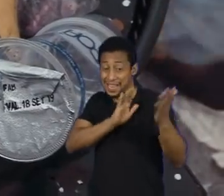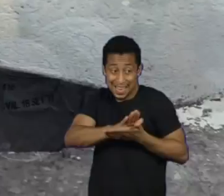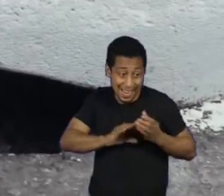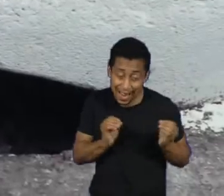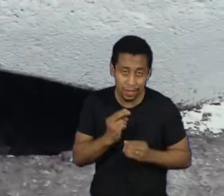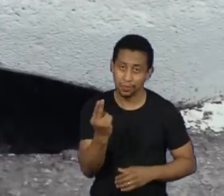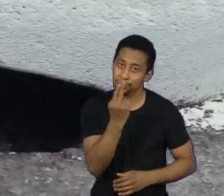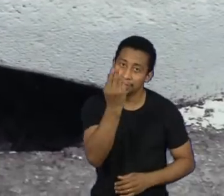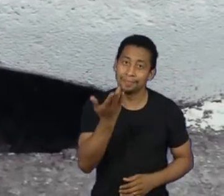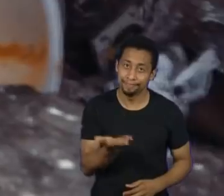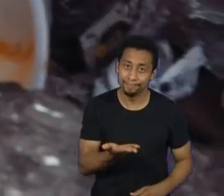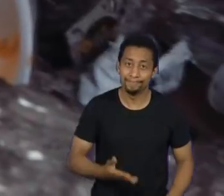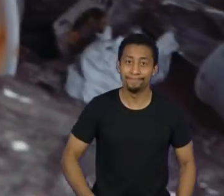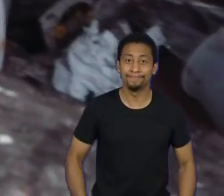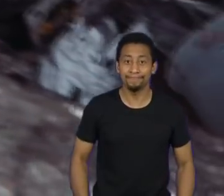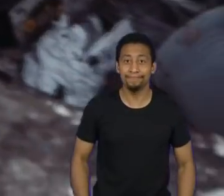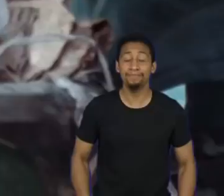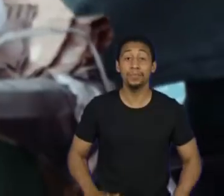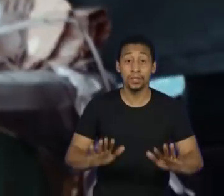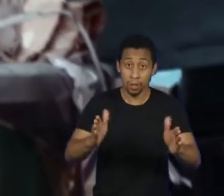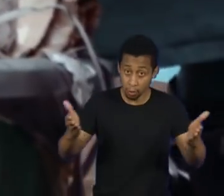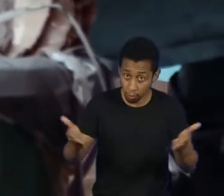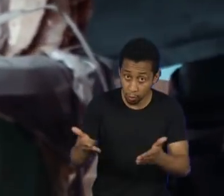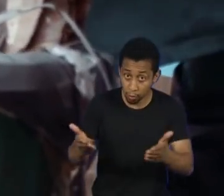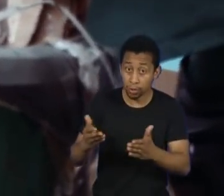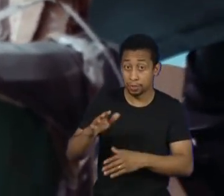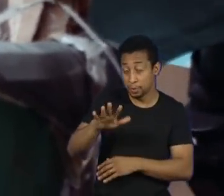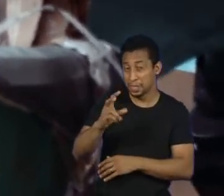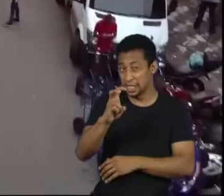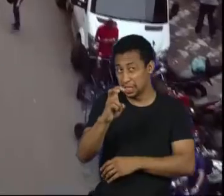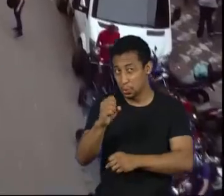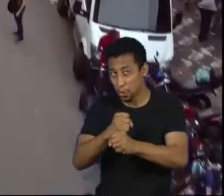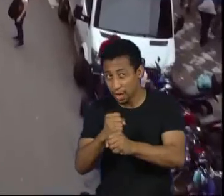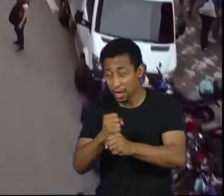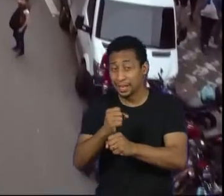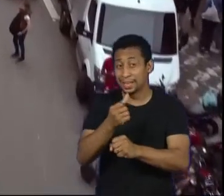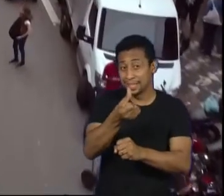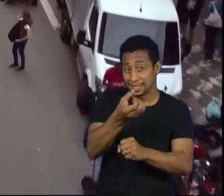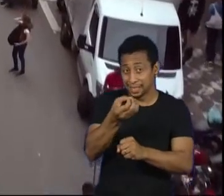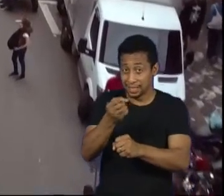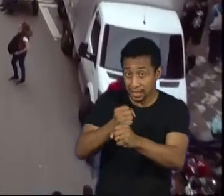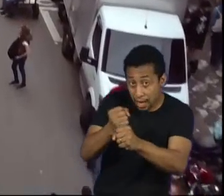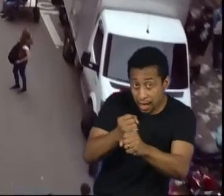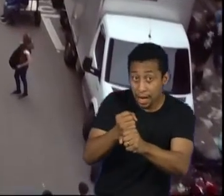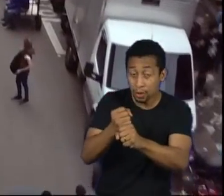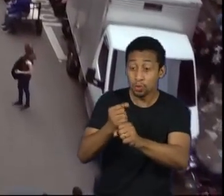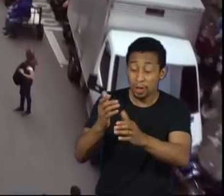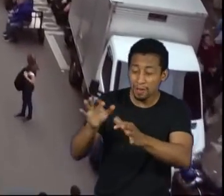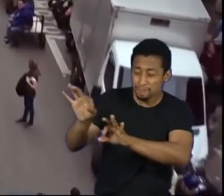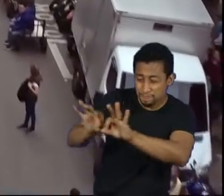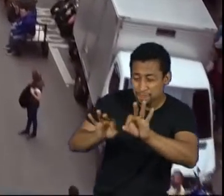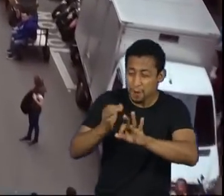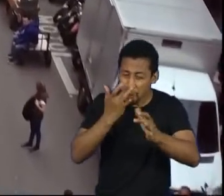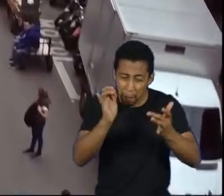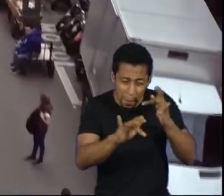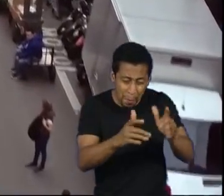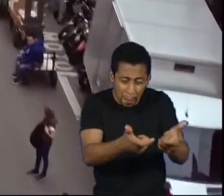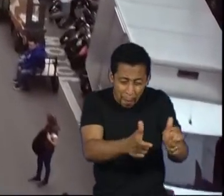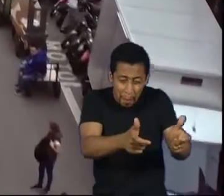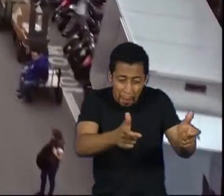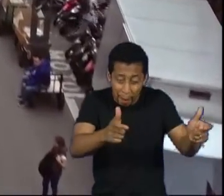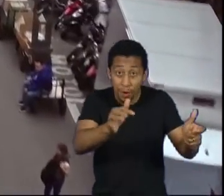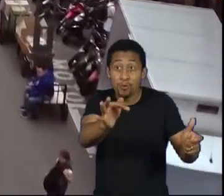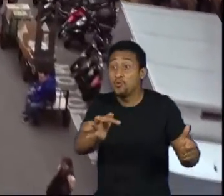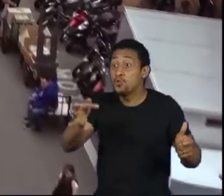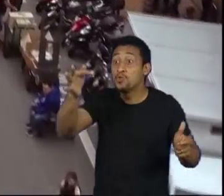Infelizmente, o que está se fazendo hoje, especialmente nos últimos 50, 60 anos, vai ter consequências muito drásticas para as próximas gerações